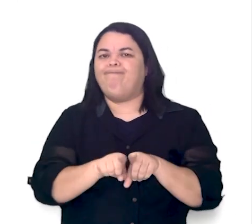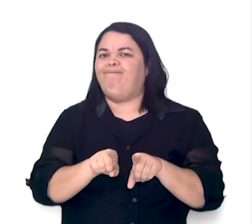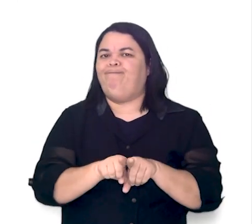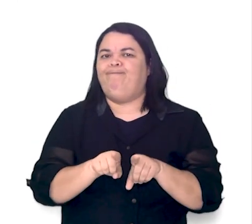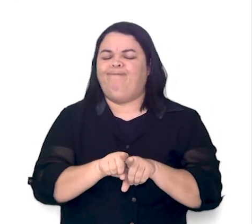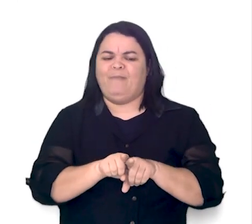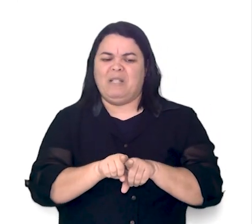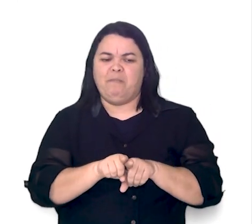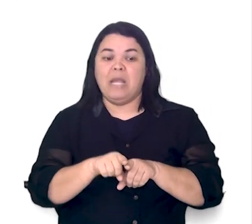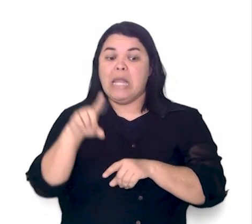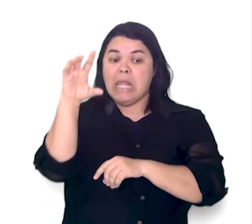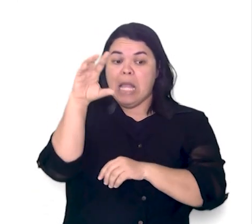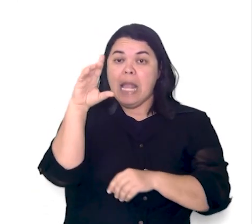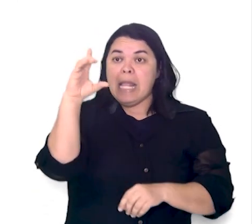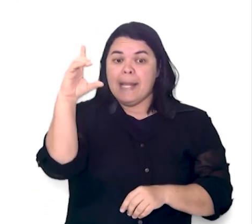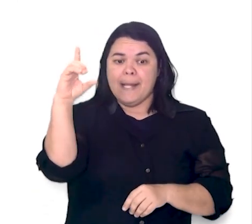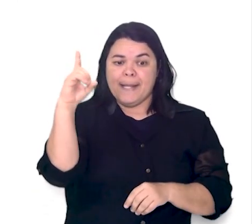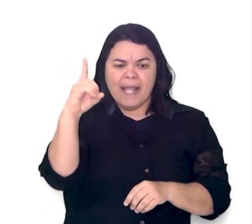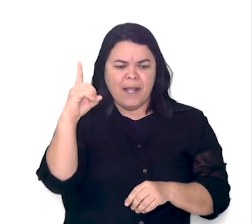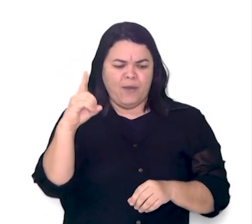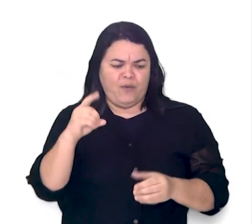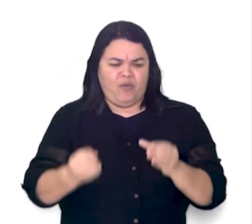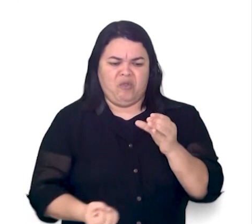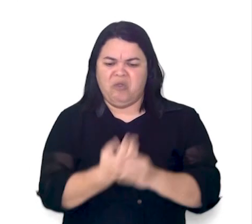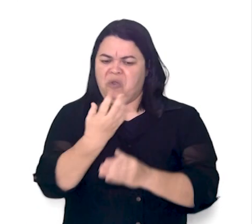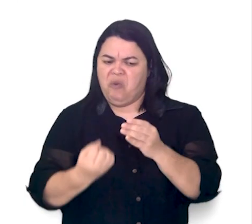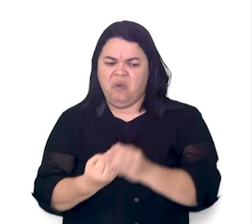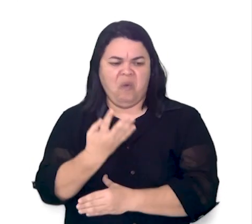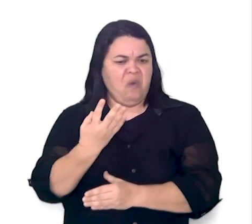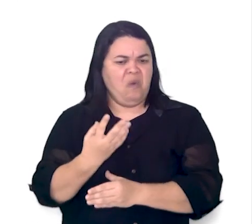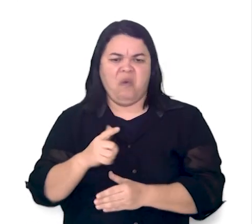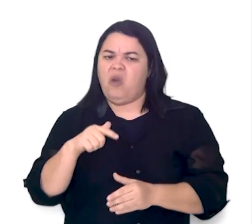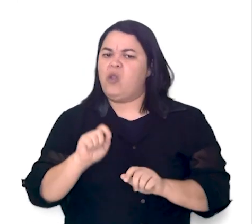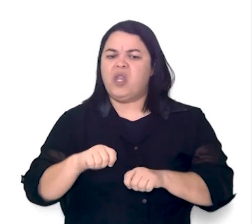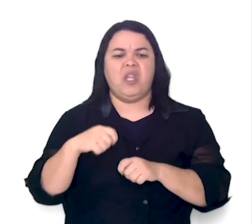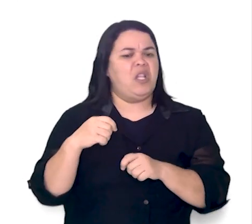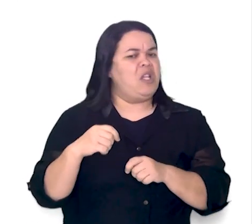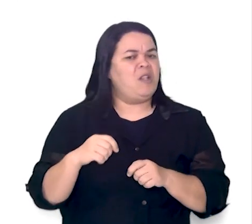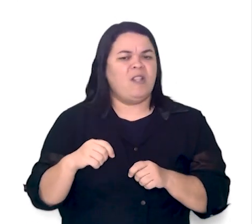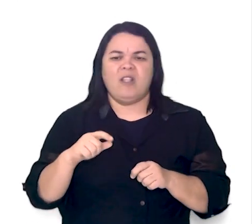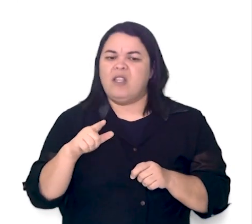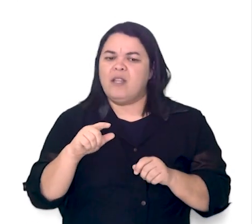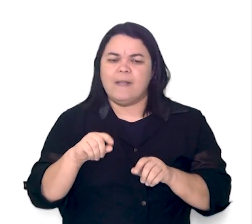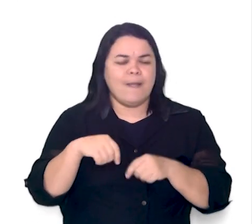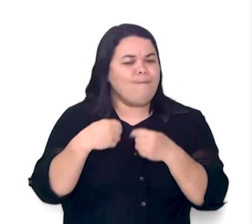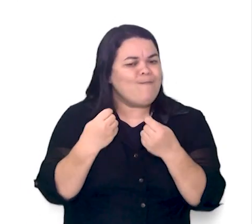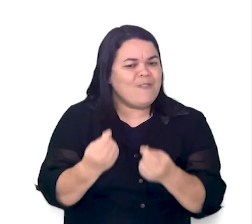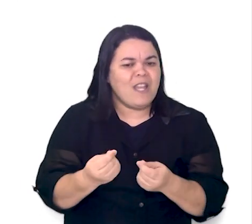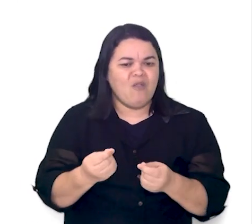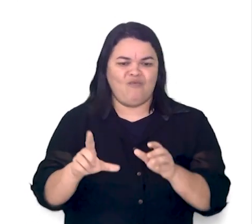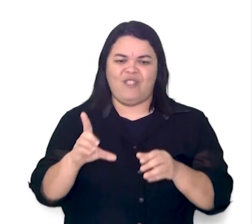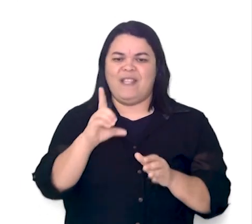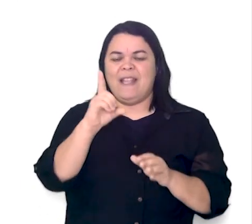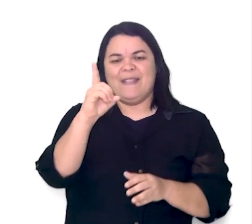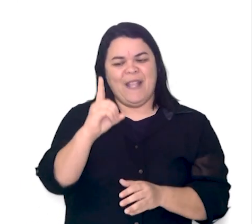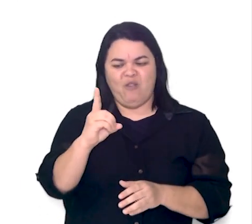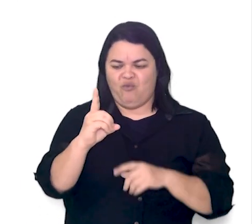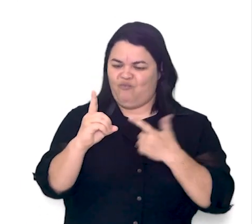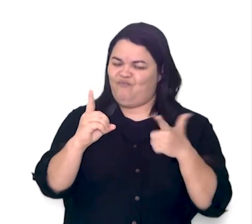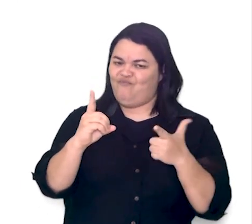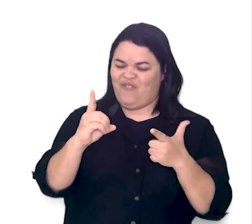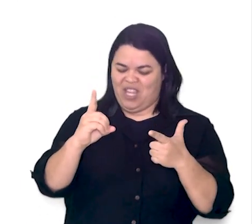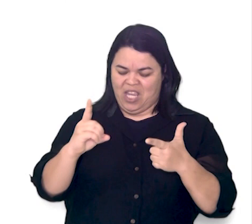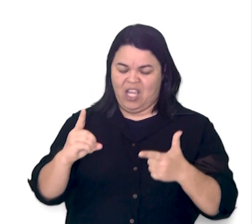também o autor da natureza as letras F, L e R. Seu Deus é o